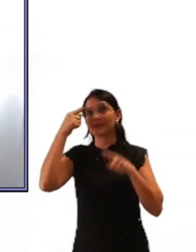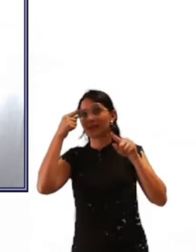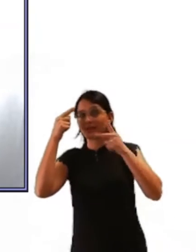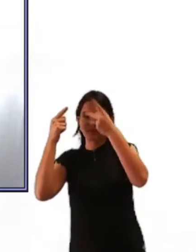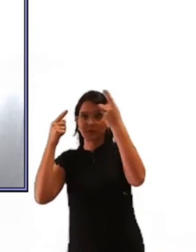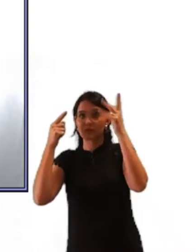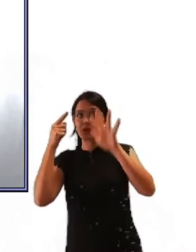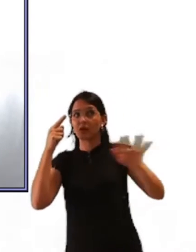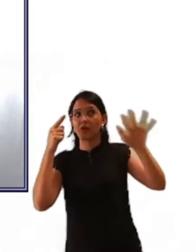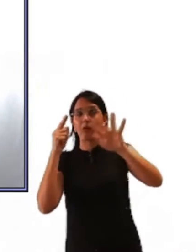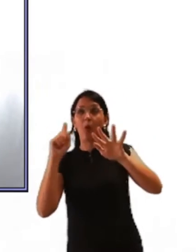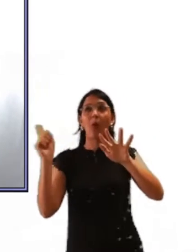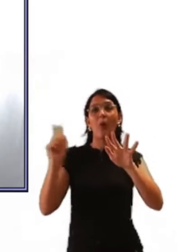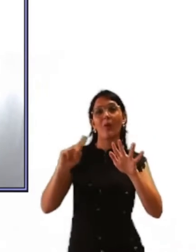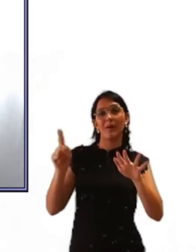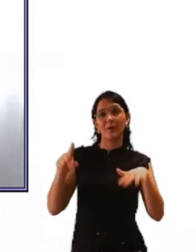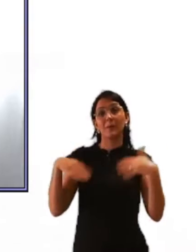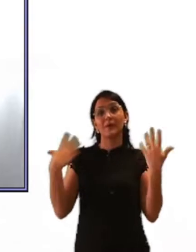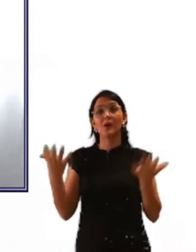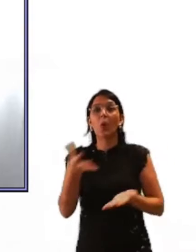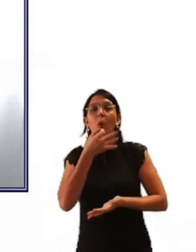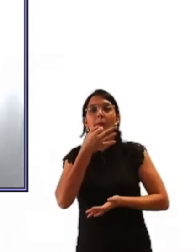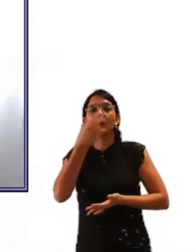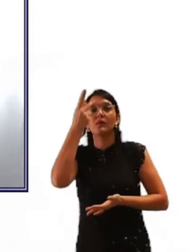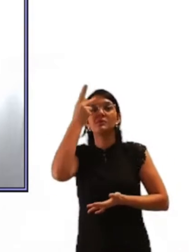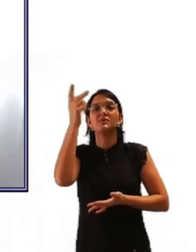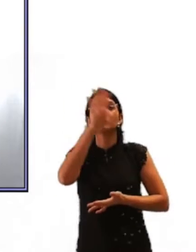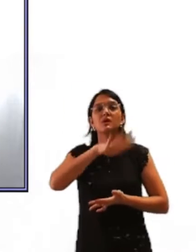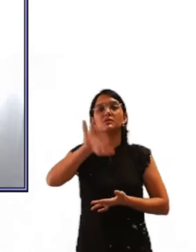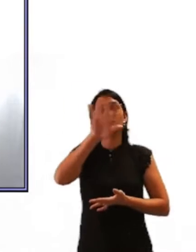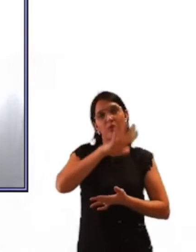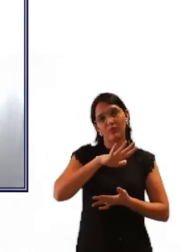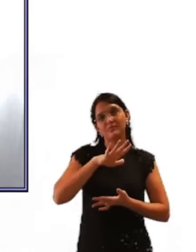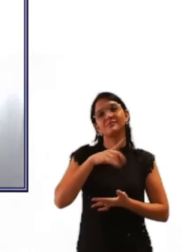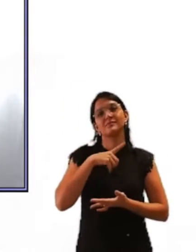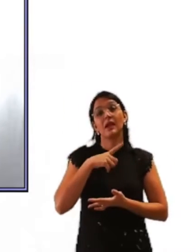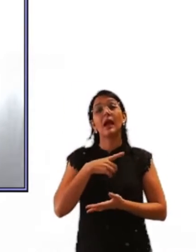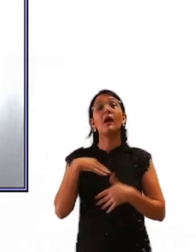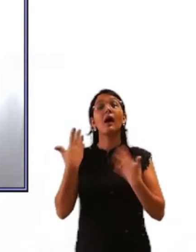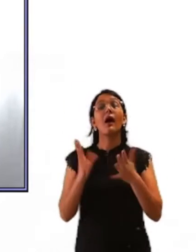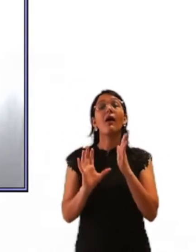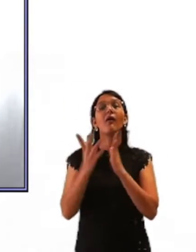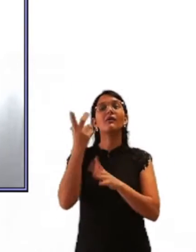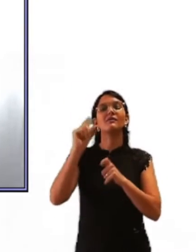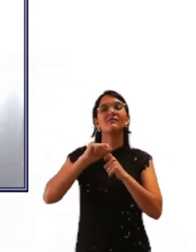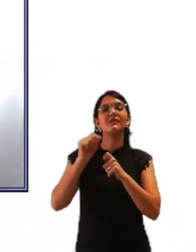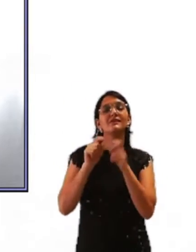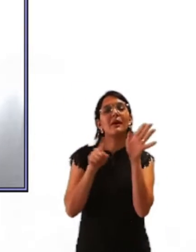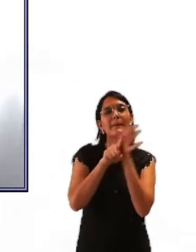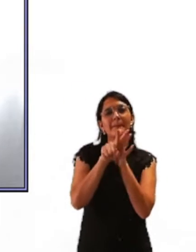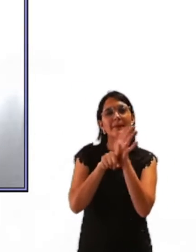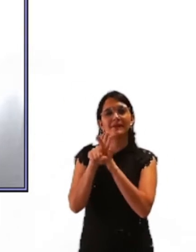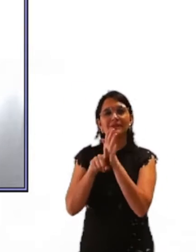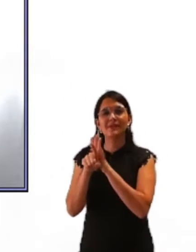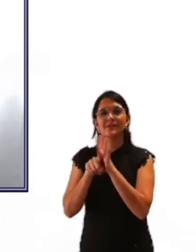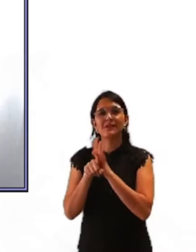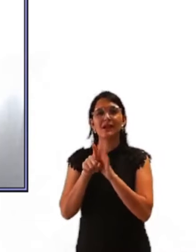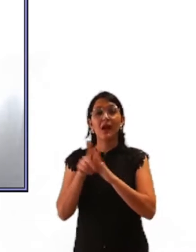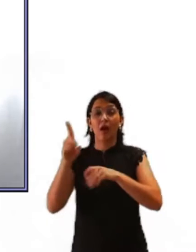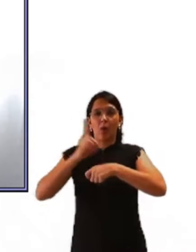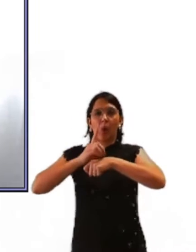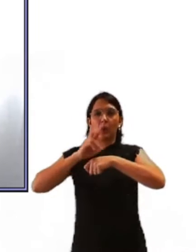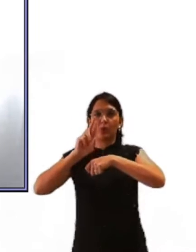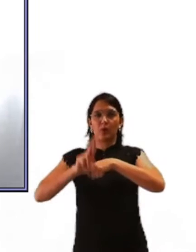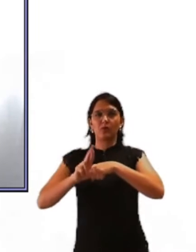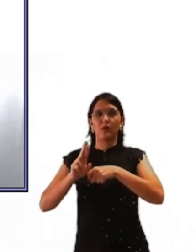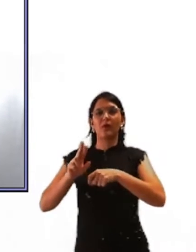inclusive, foi feito uma pesquisa, uma tese de um doutorando da UNB, em